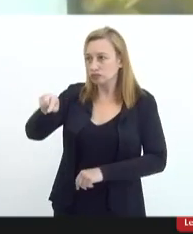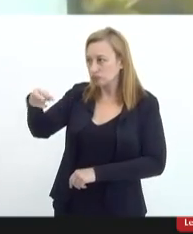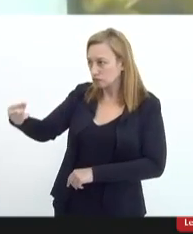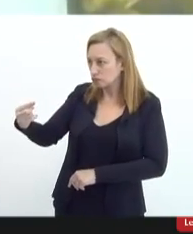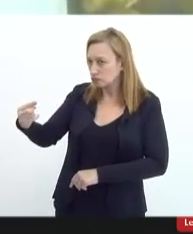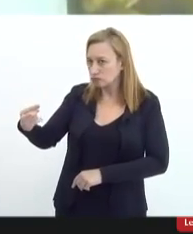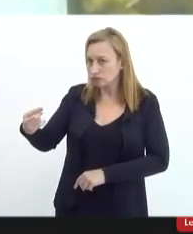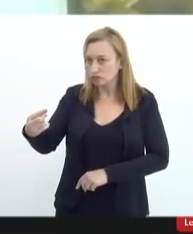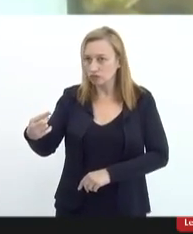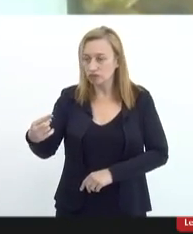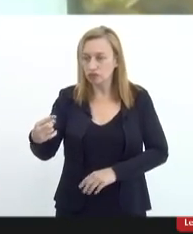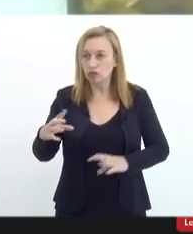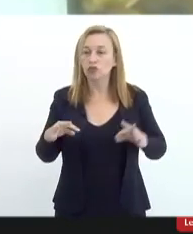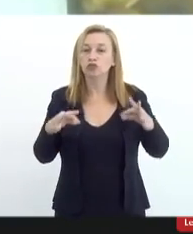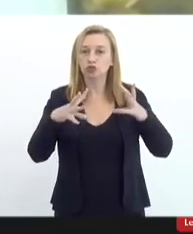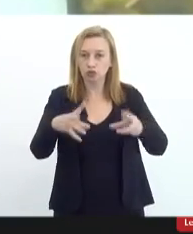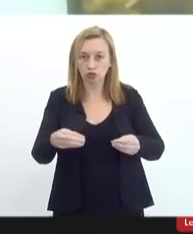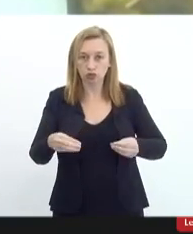relaciono com o meio.